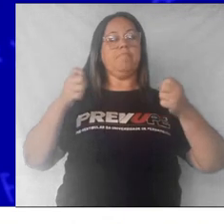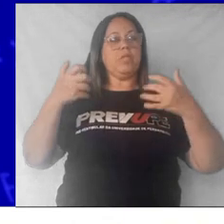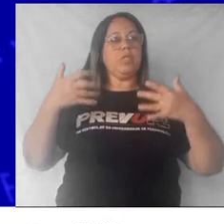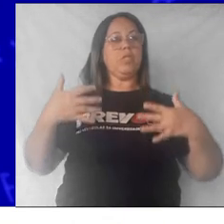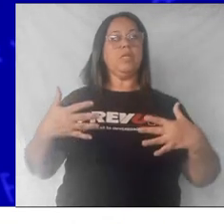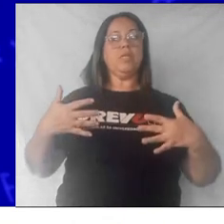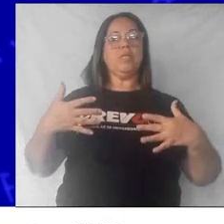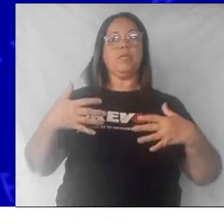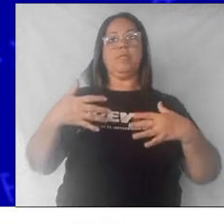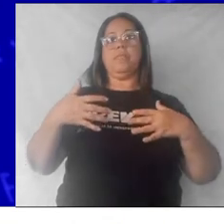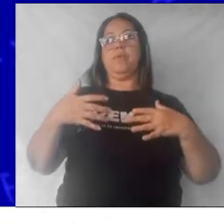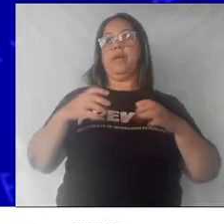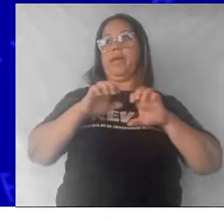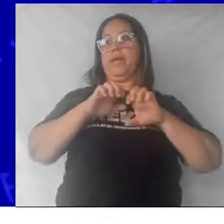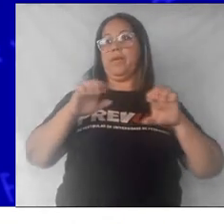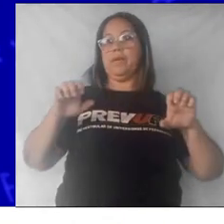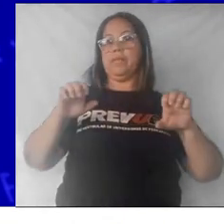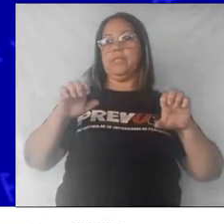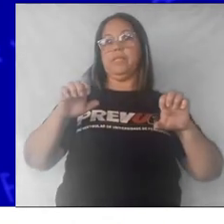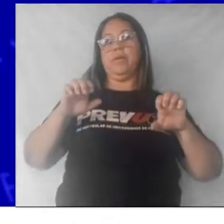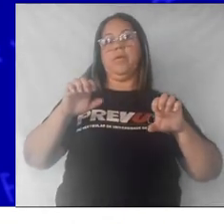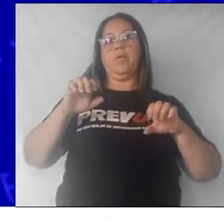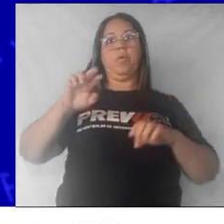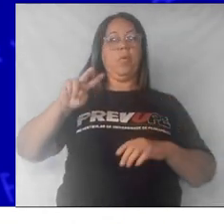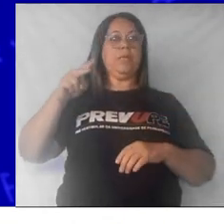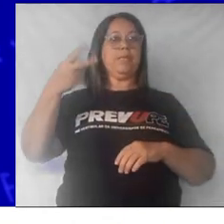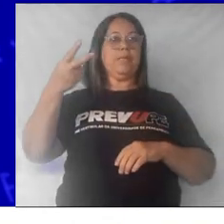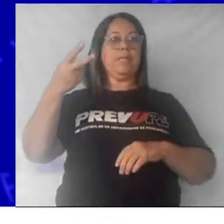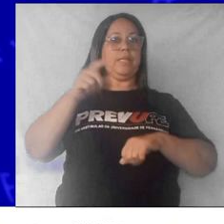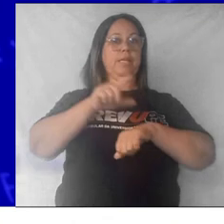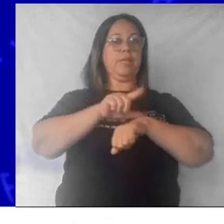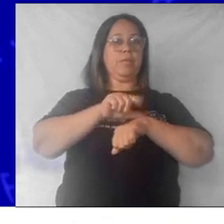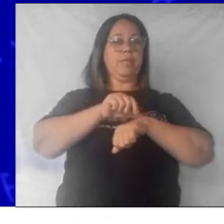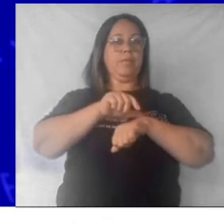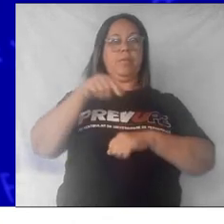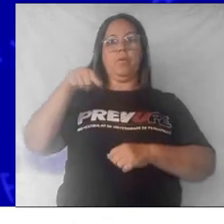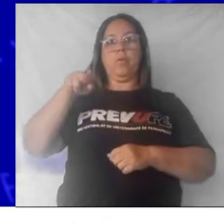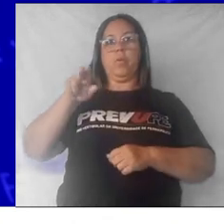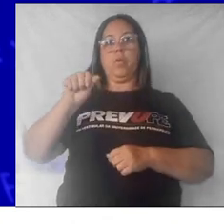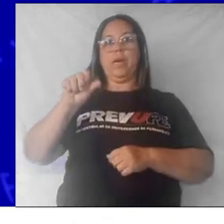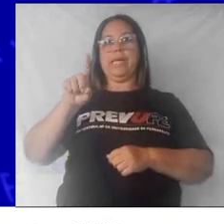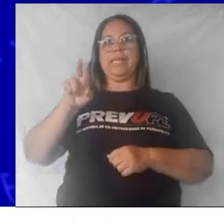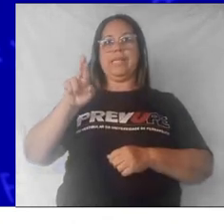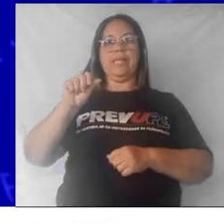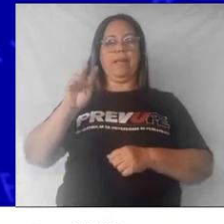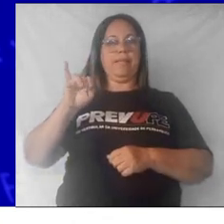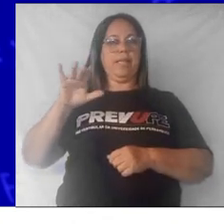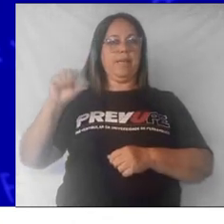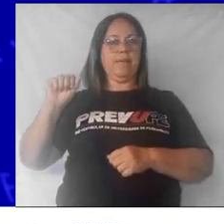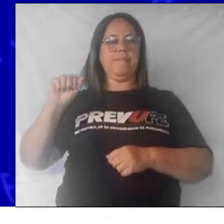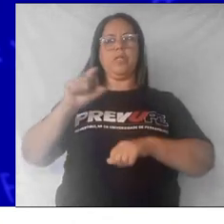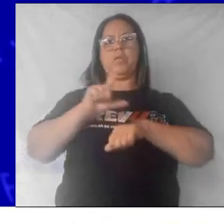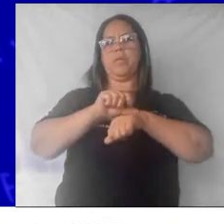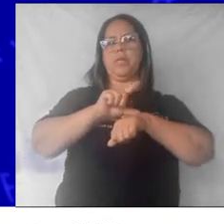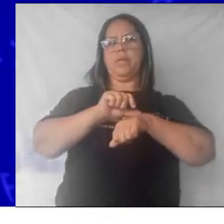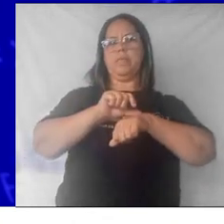por uma equação quadrática no tempo. Então, numa equação quadrática no tempo, inclusive, nós